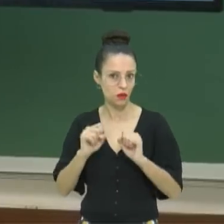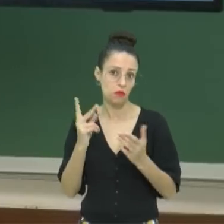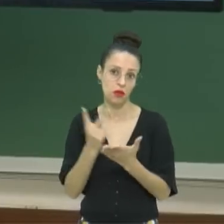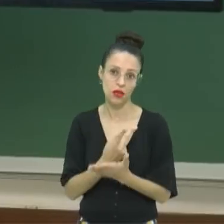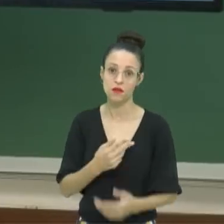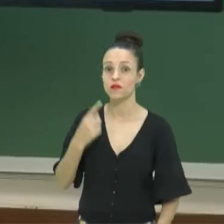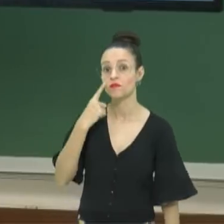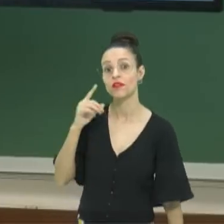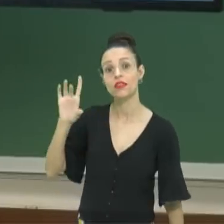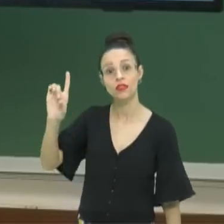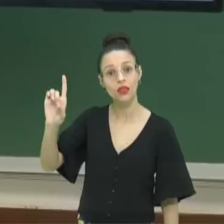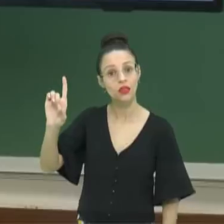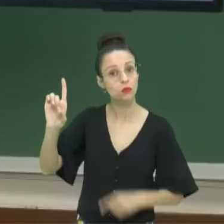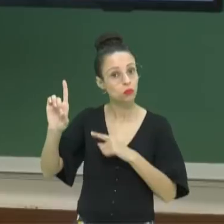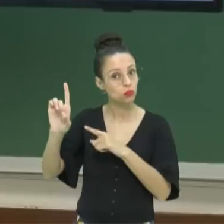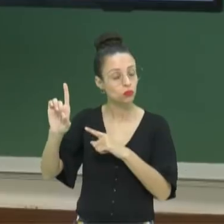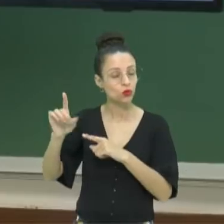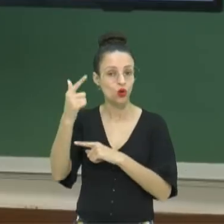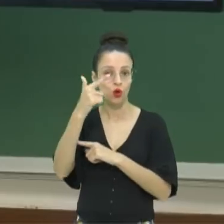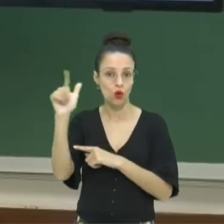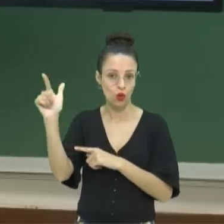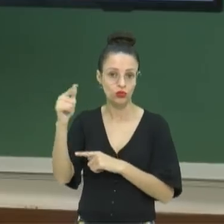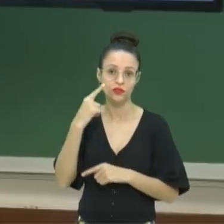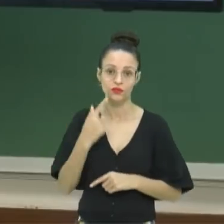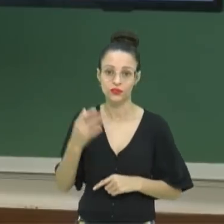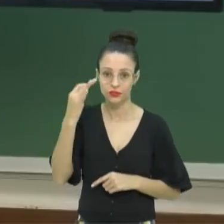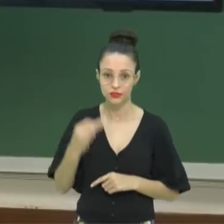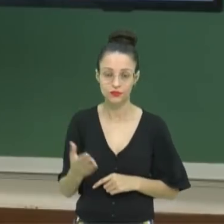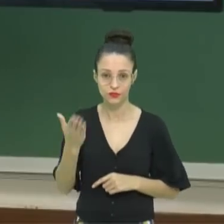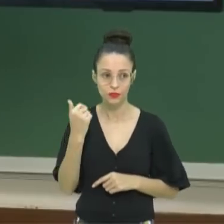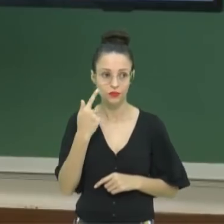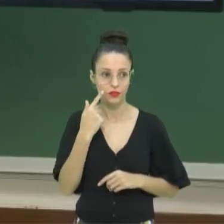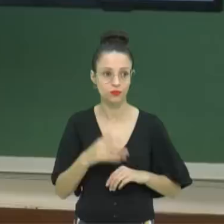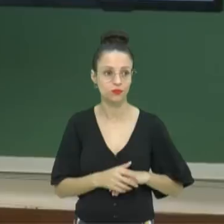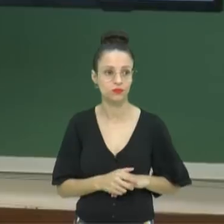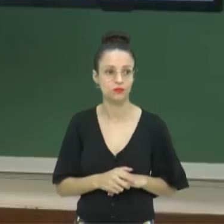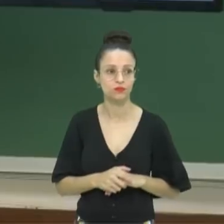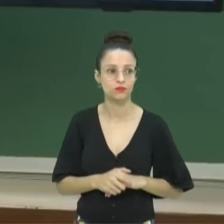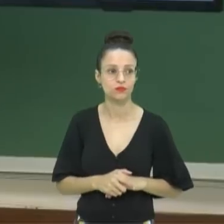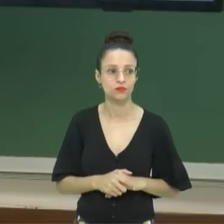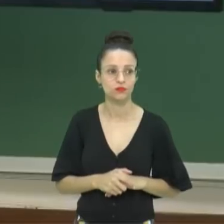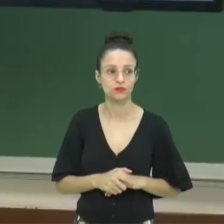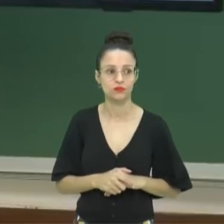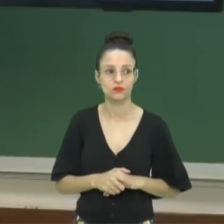ser que na letra D eu tenha outra certa. Então, nós vamos conferir. Vamos lá?